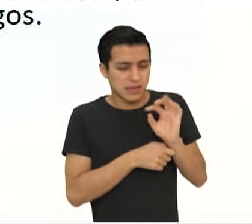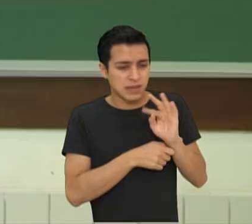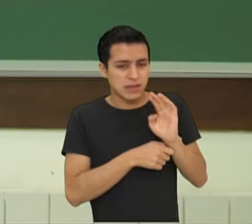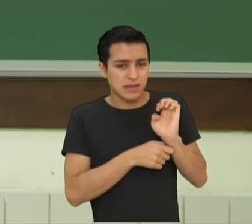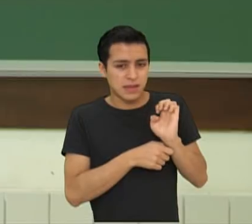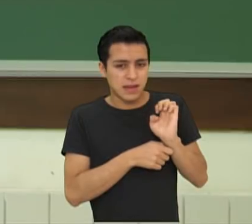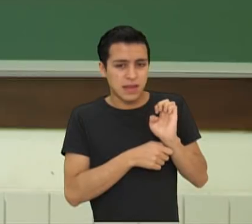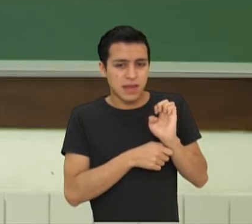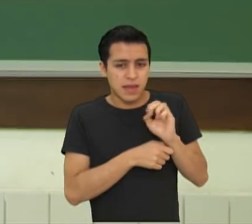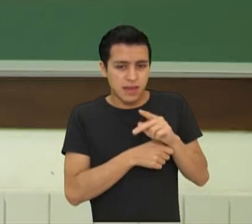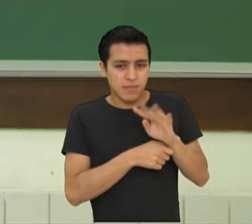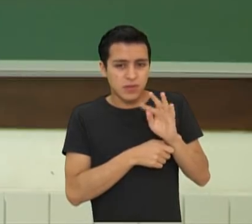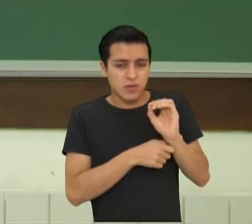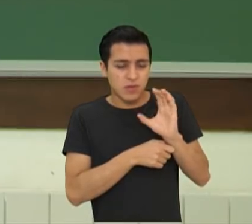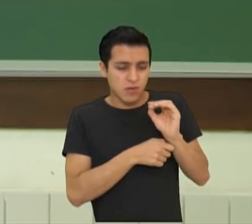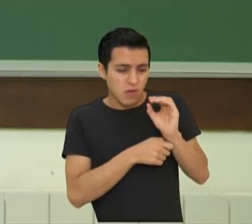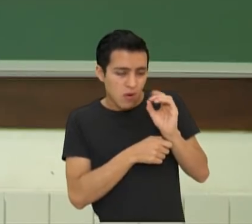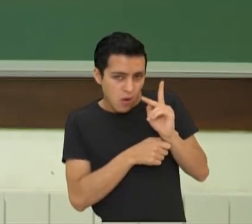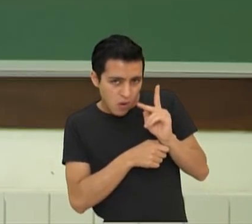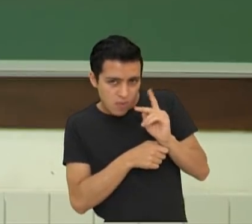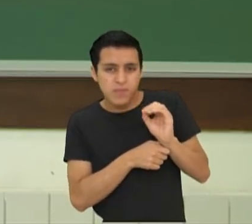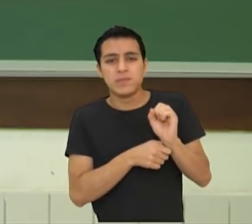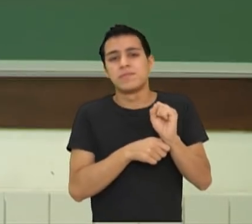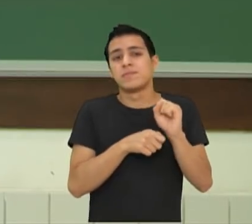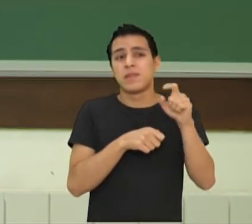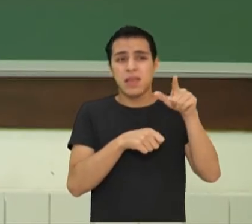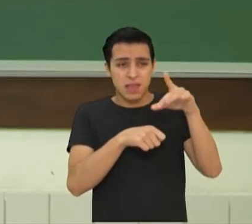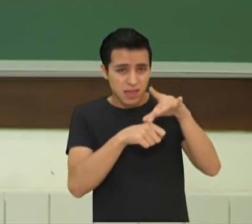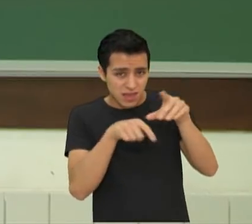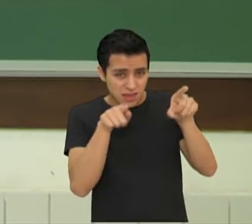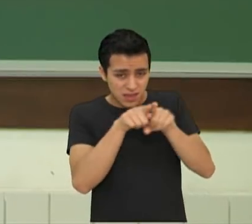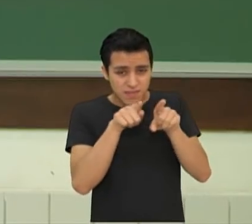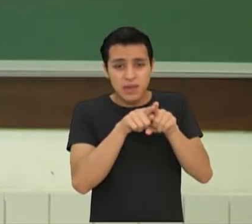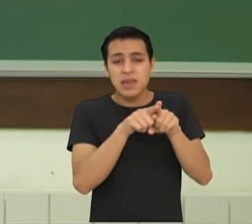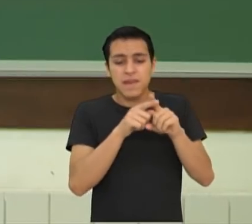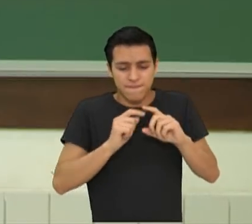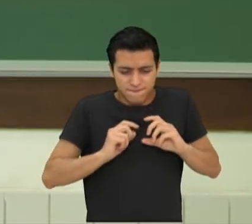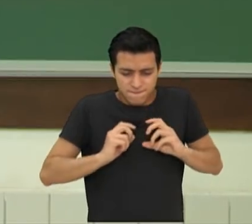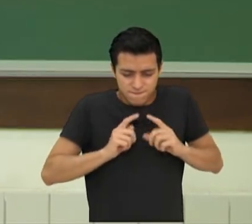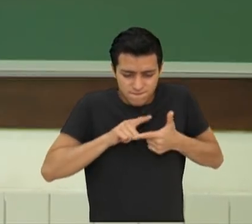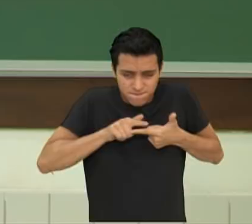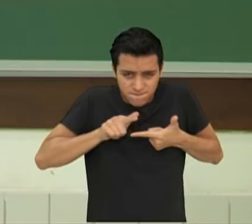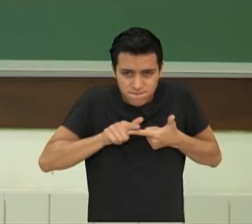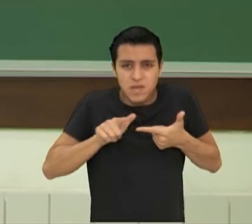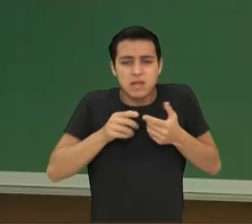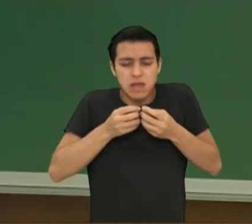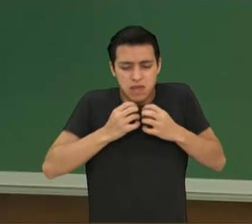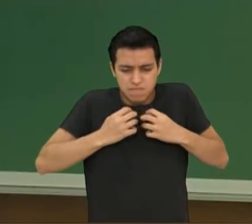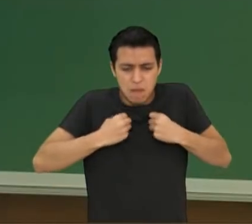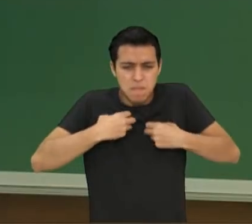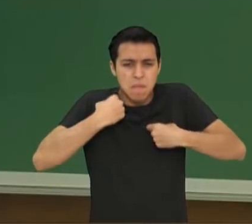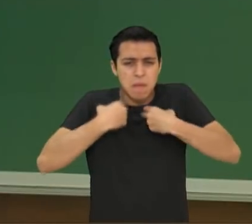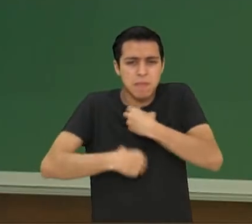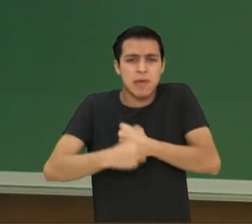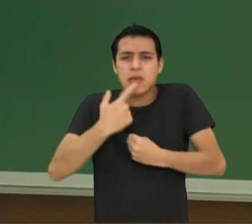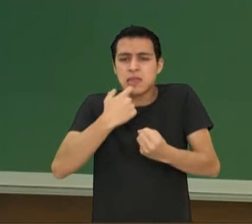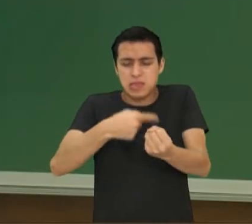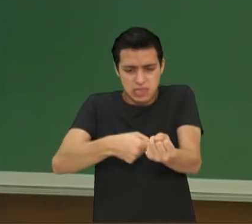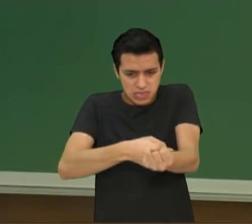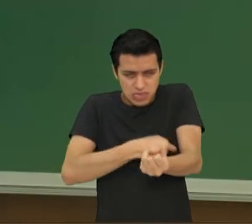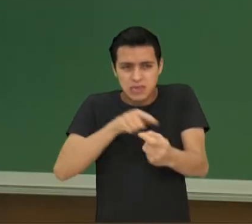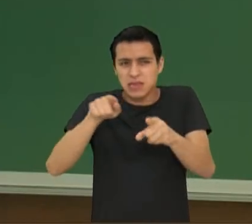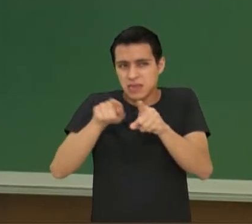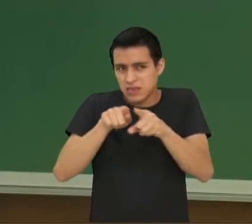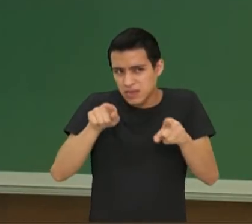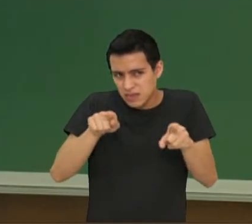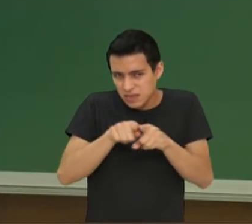essa bactéria ela é tão danada que ela também causa infecção nos sangue,